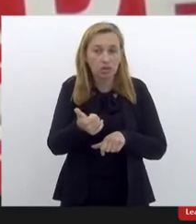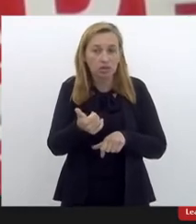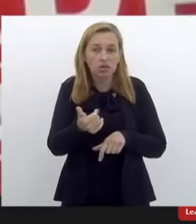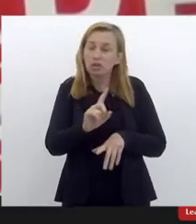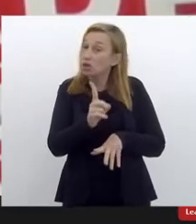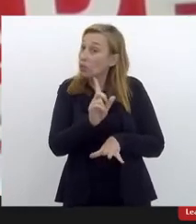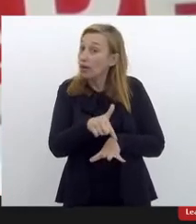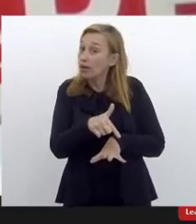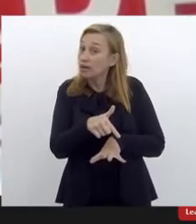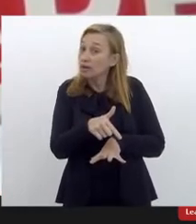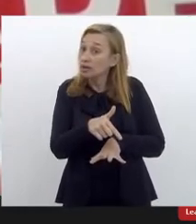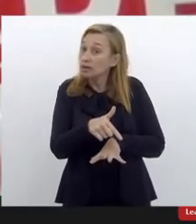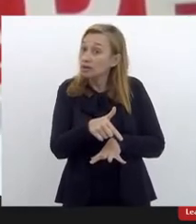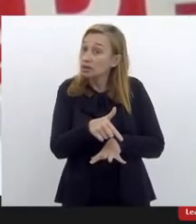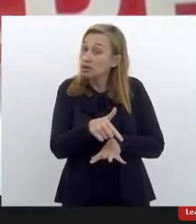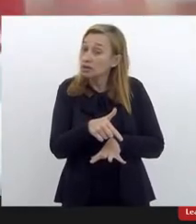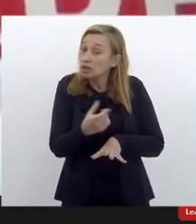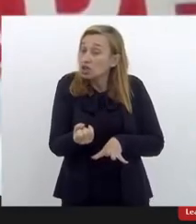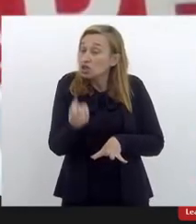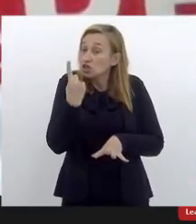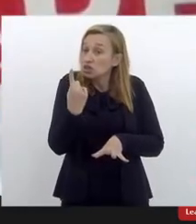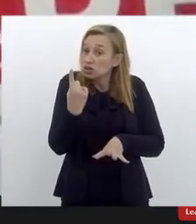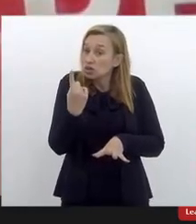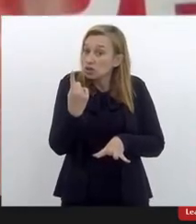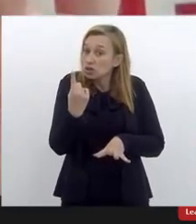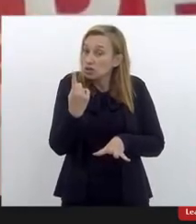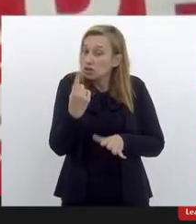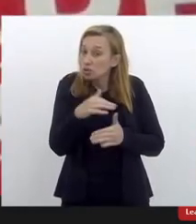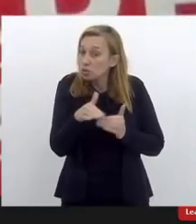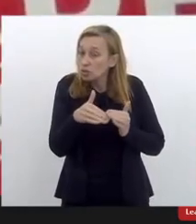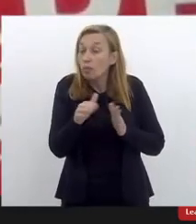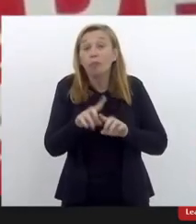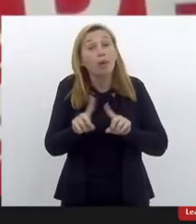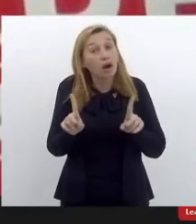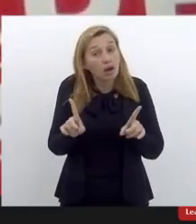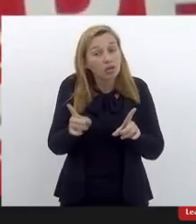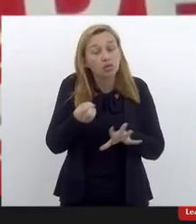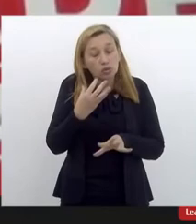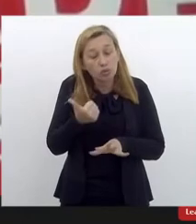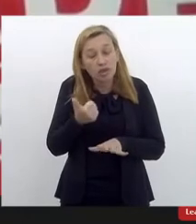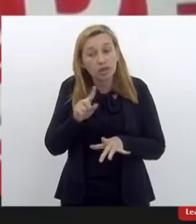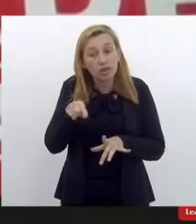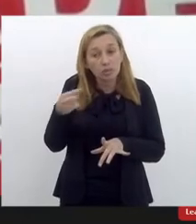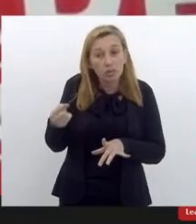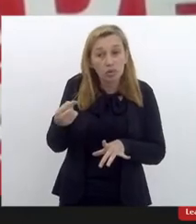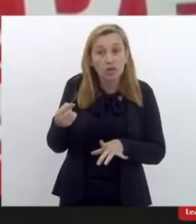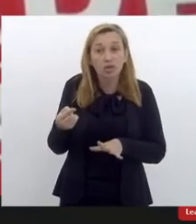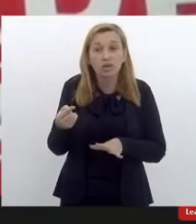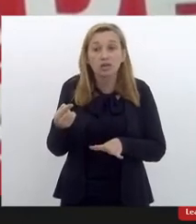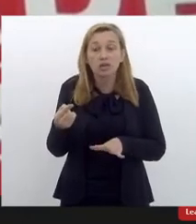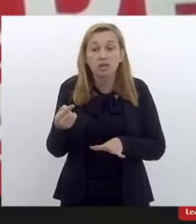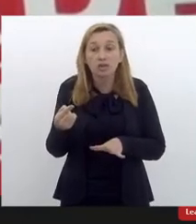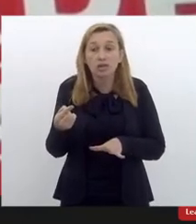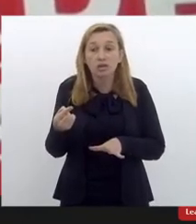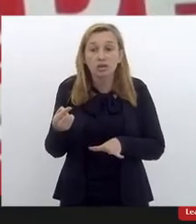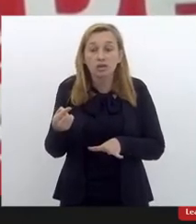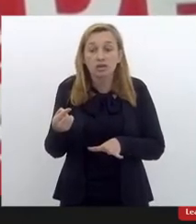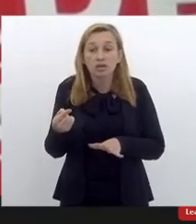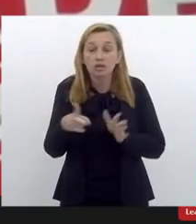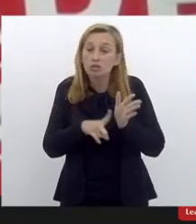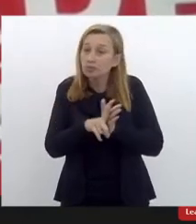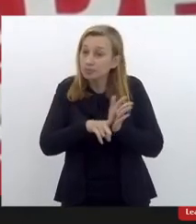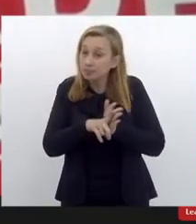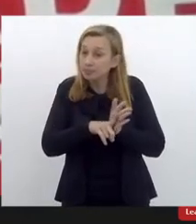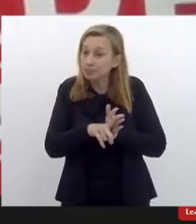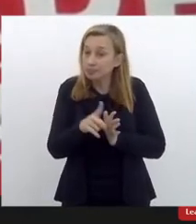é... Estranho isso ser a média, né? Mas tudo bem, depois a gente verifica